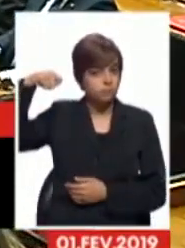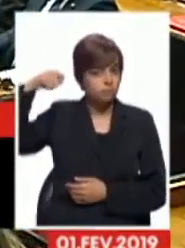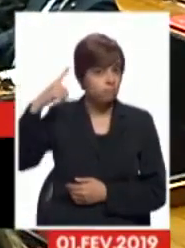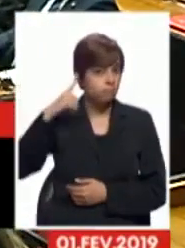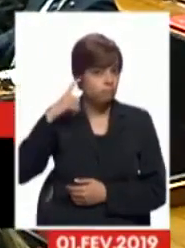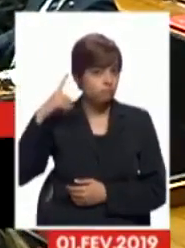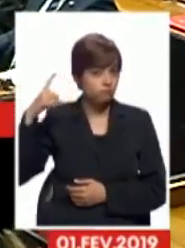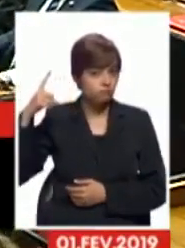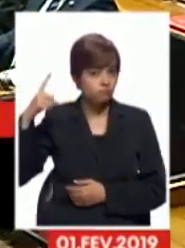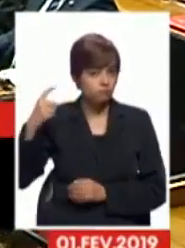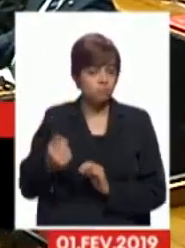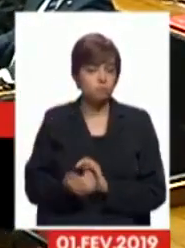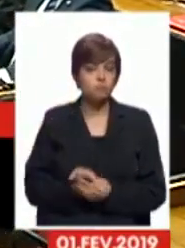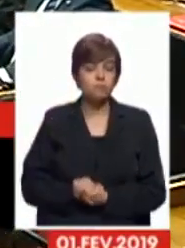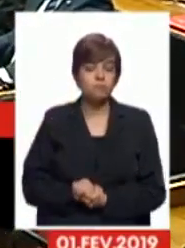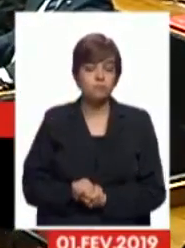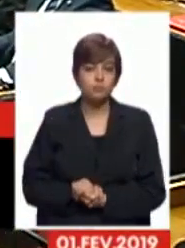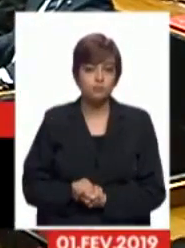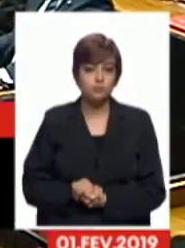Primeira chamada.